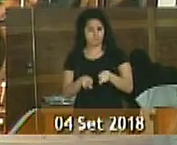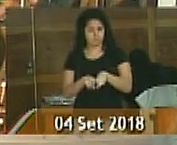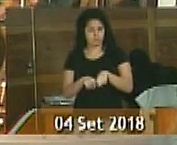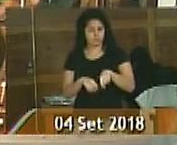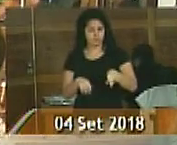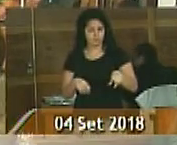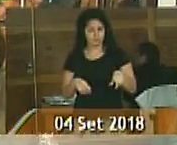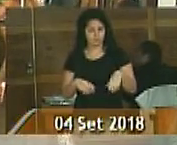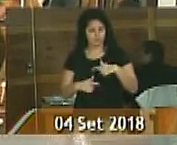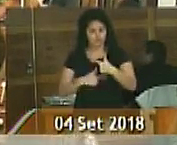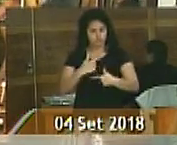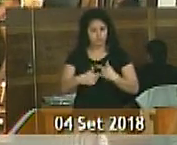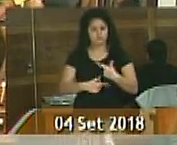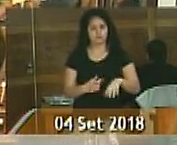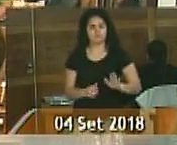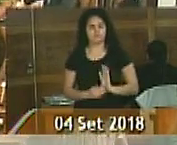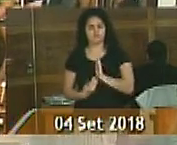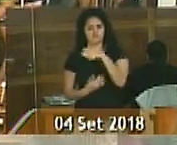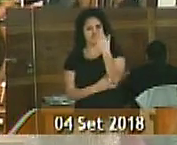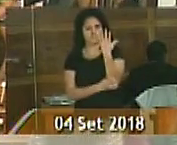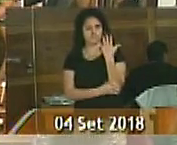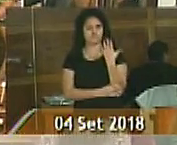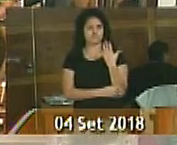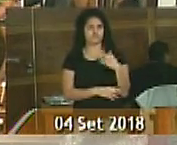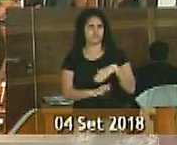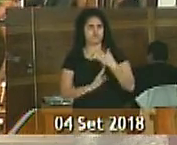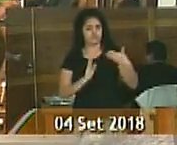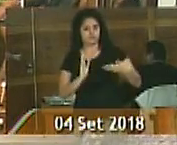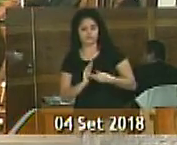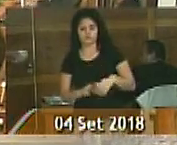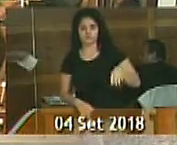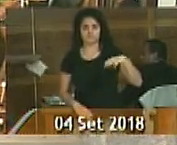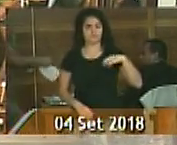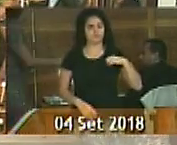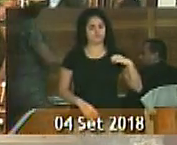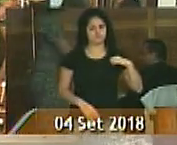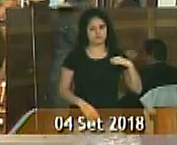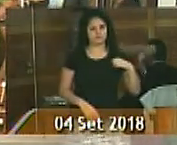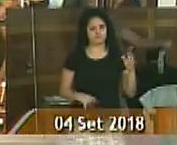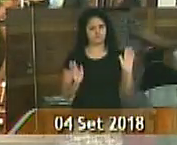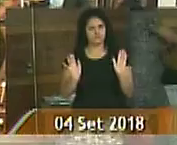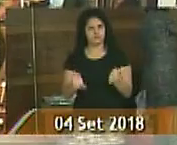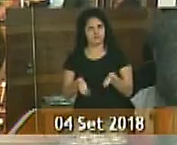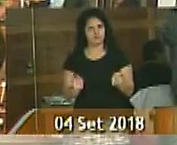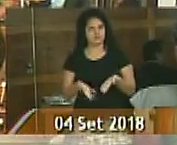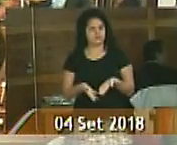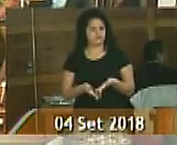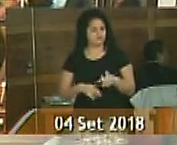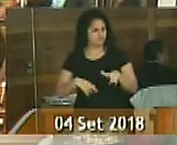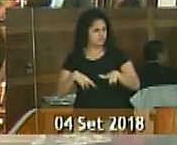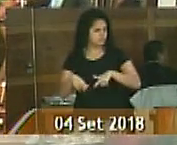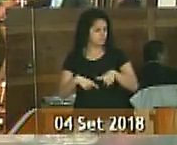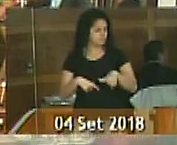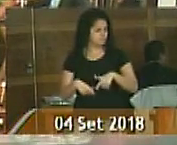meio ambiente. E são todos voluntários. Hoje,